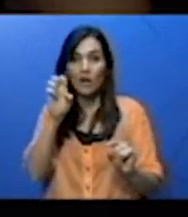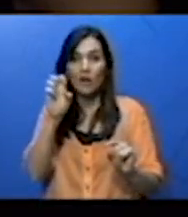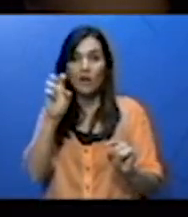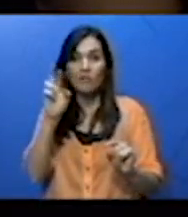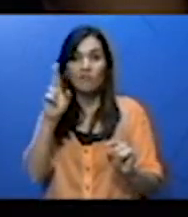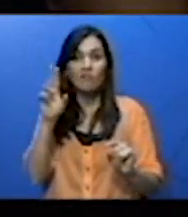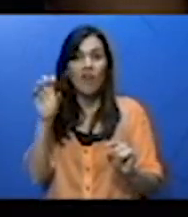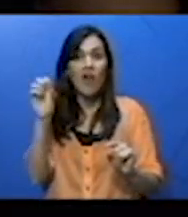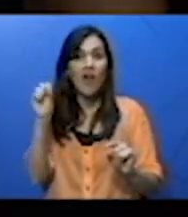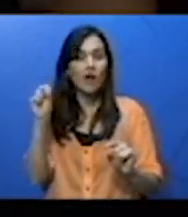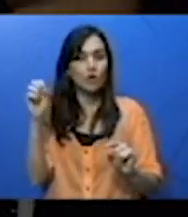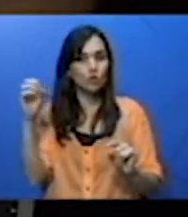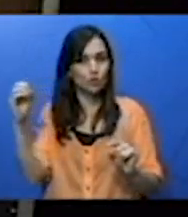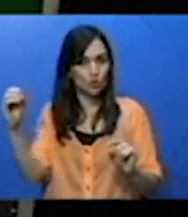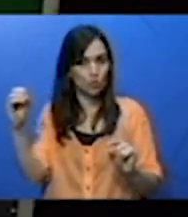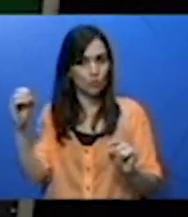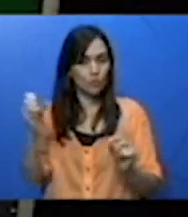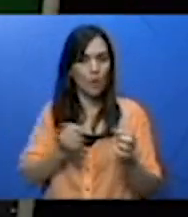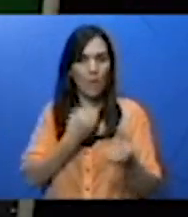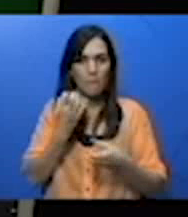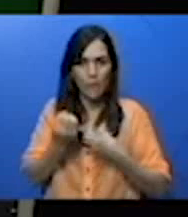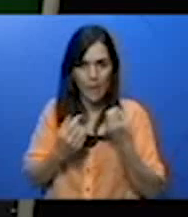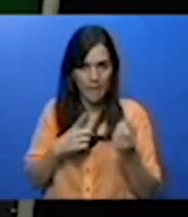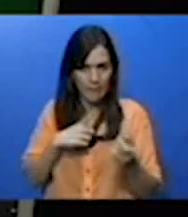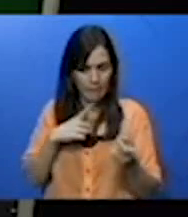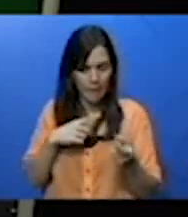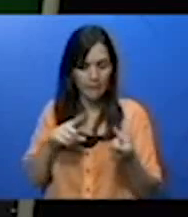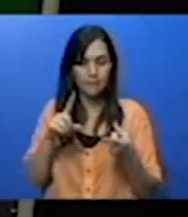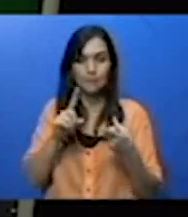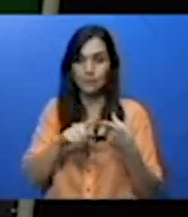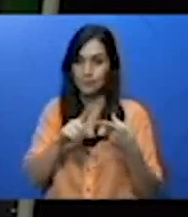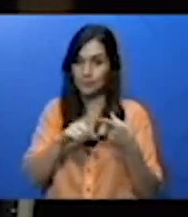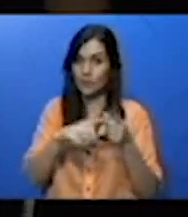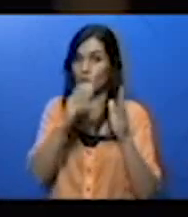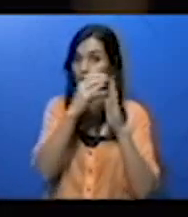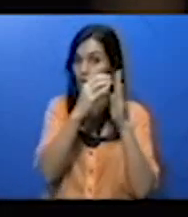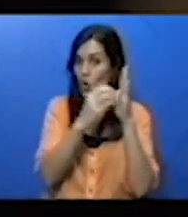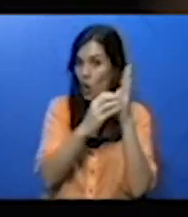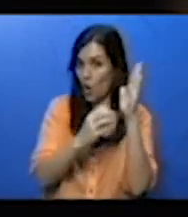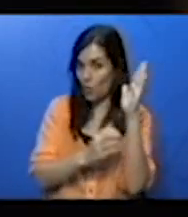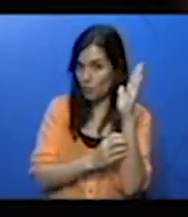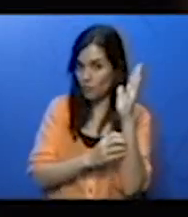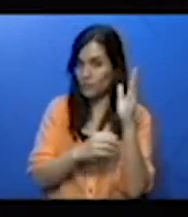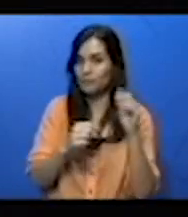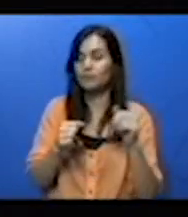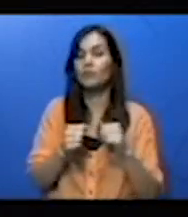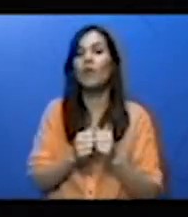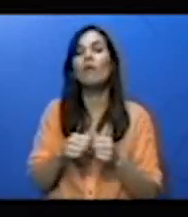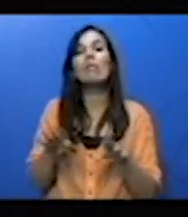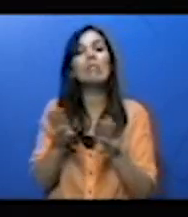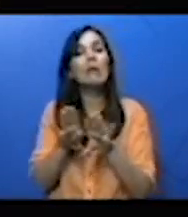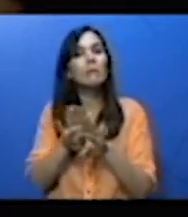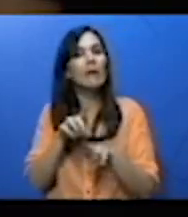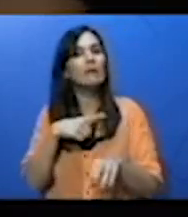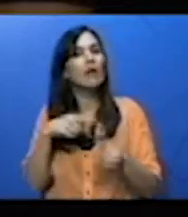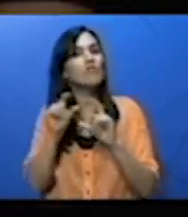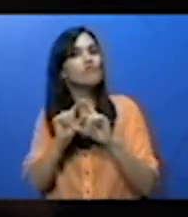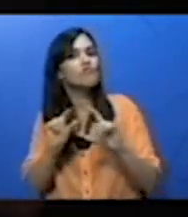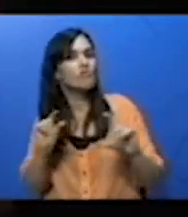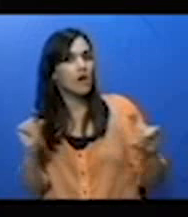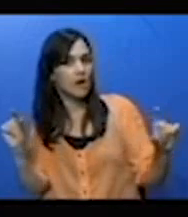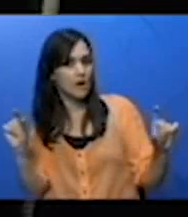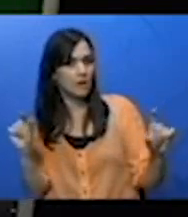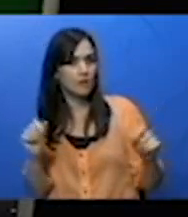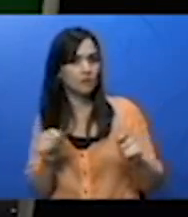lá. Poema tem estrofes e versos, tá? Uma das características.